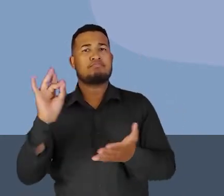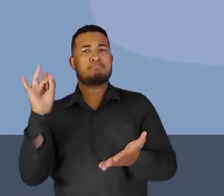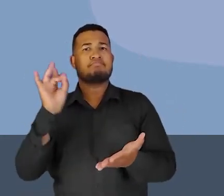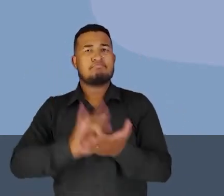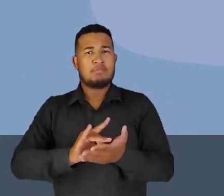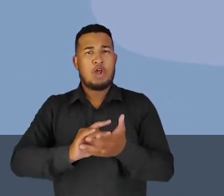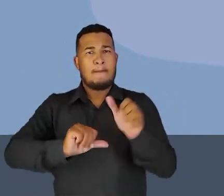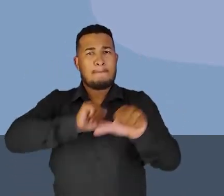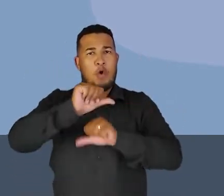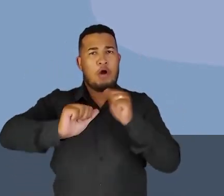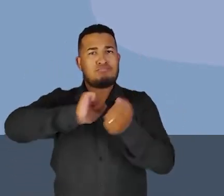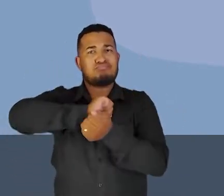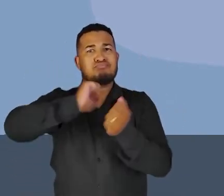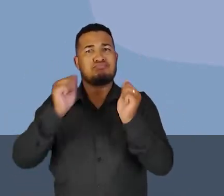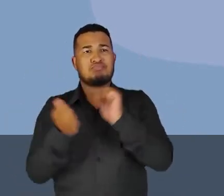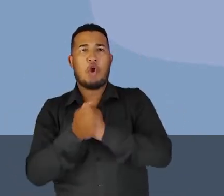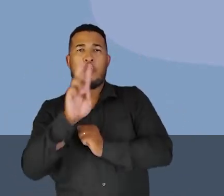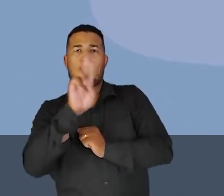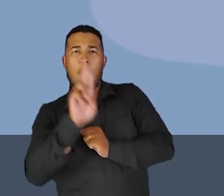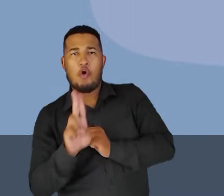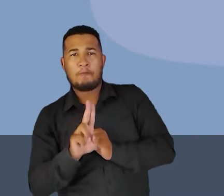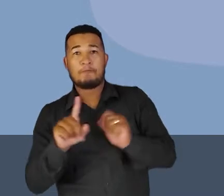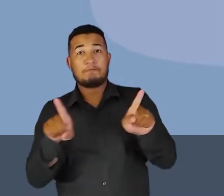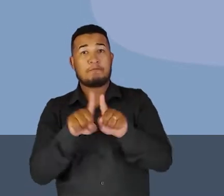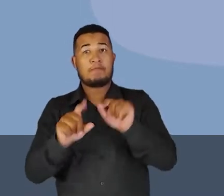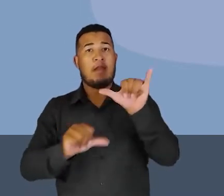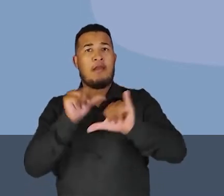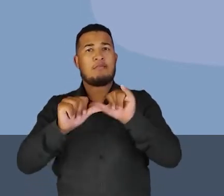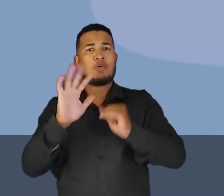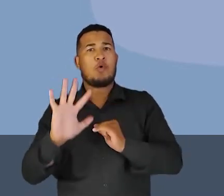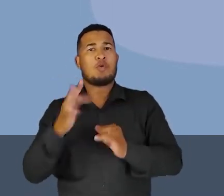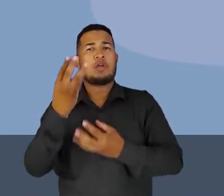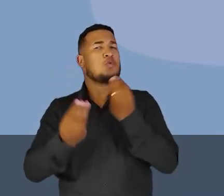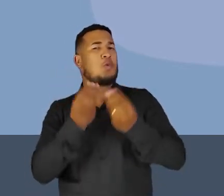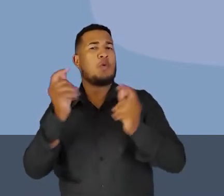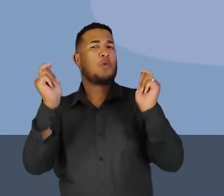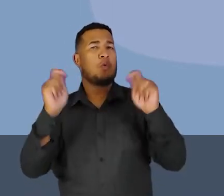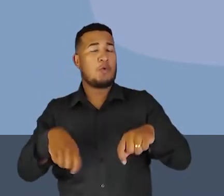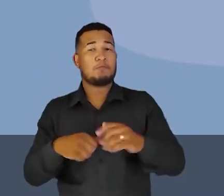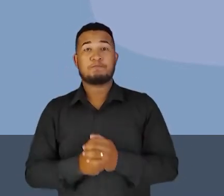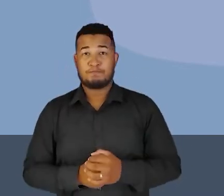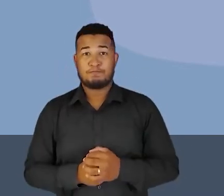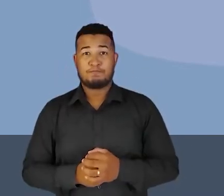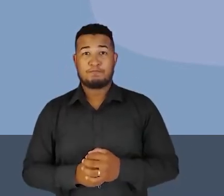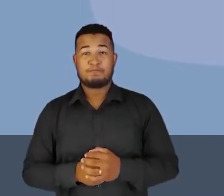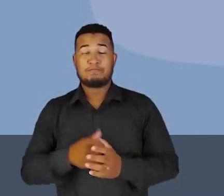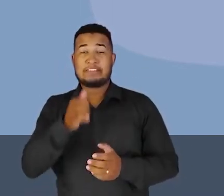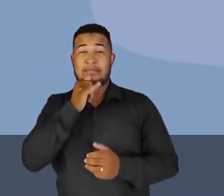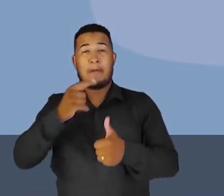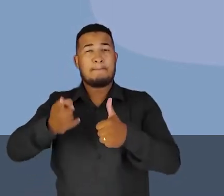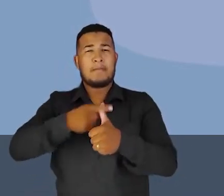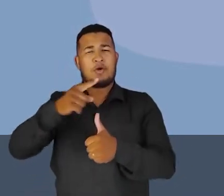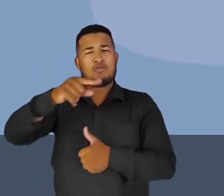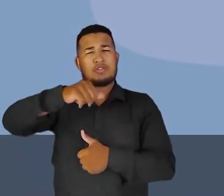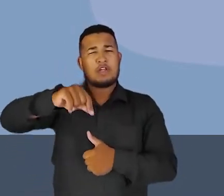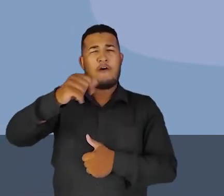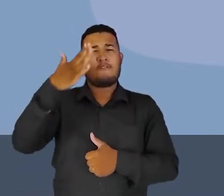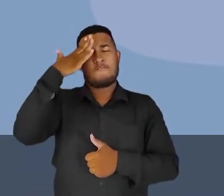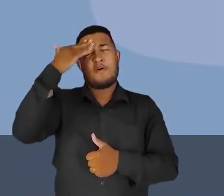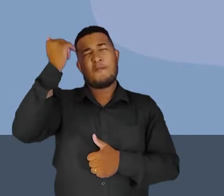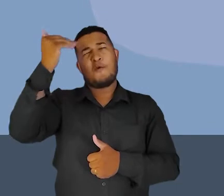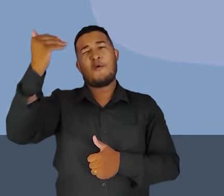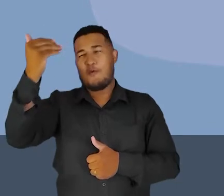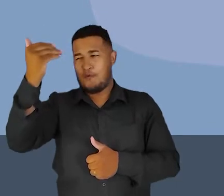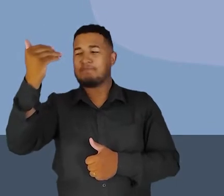essa transformação de nome e como é que essa reação pode acontecer. Vamos para o primeiro exemplo. O exemplo do sal mais famosinho, né, que